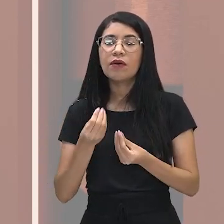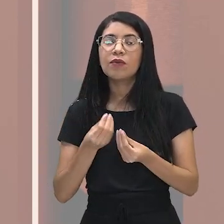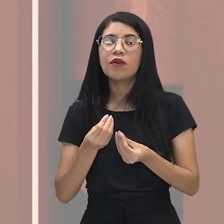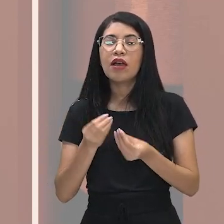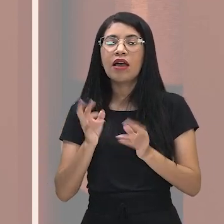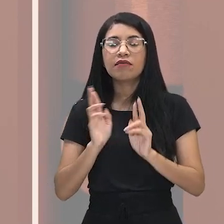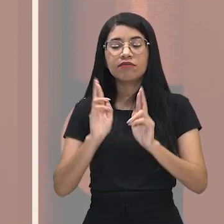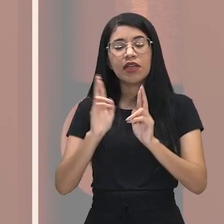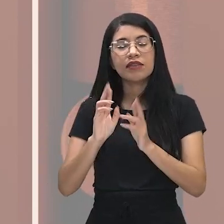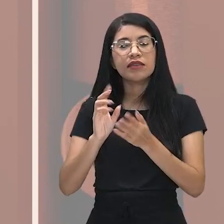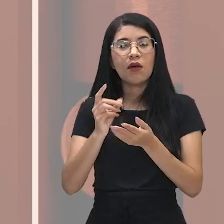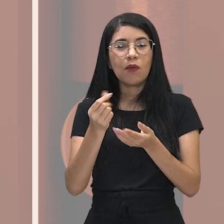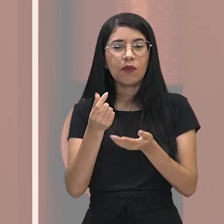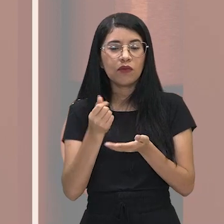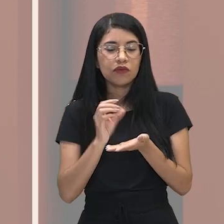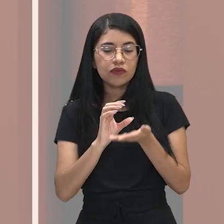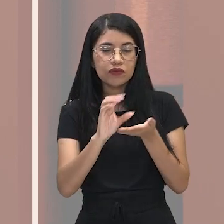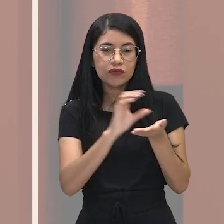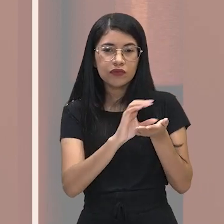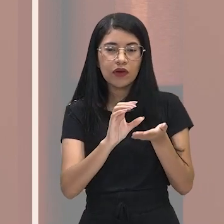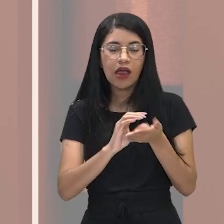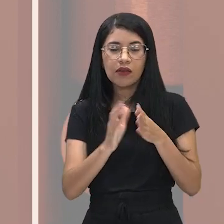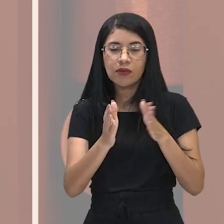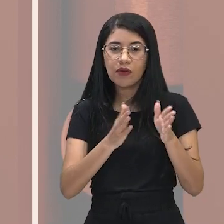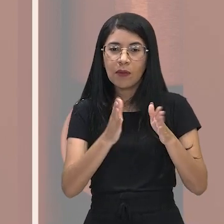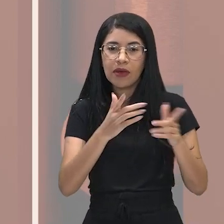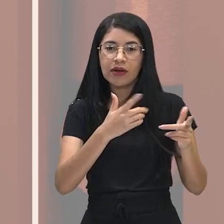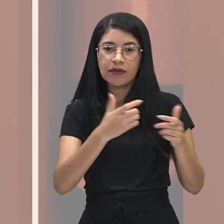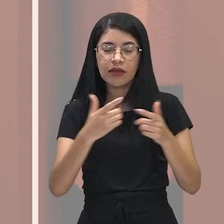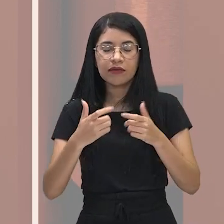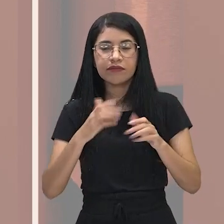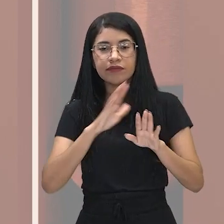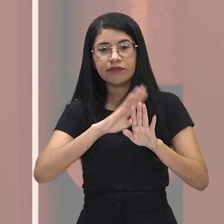investimento lá no período da Guerra